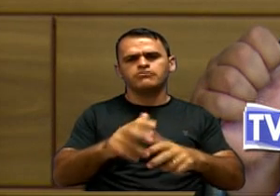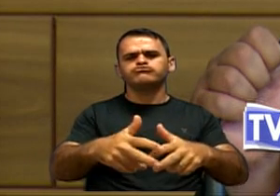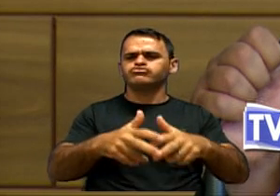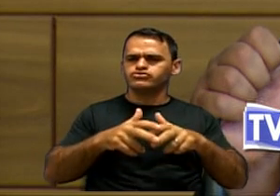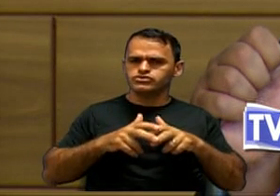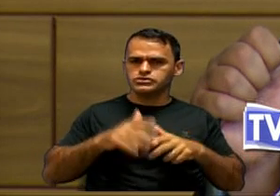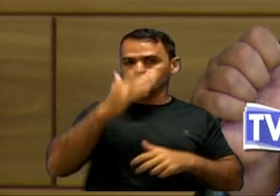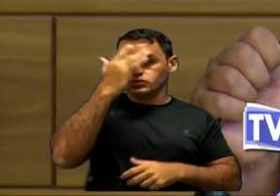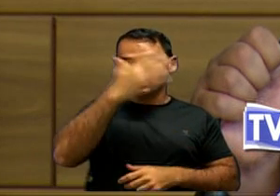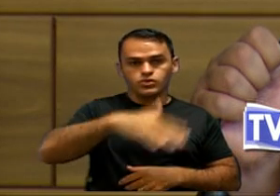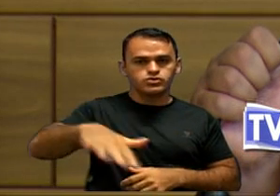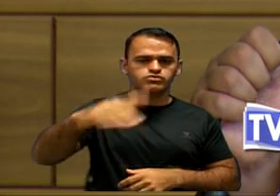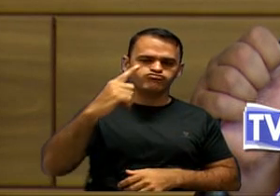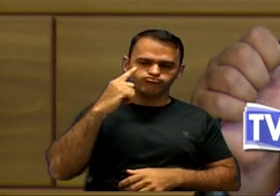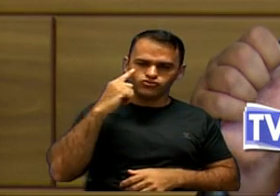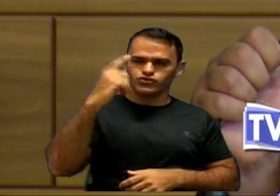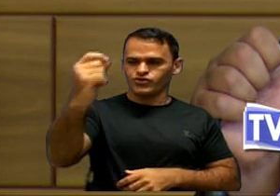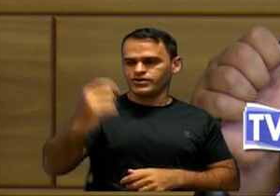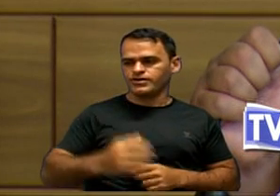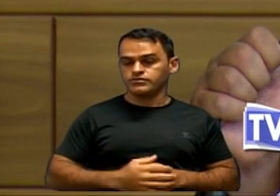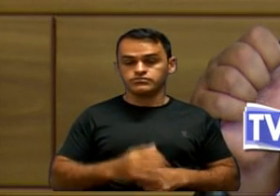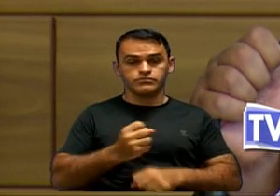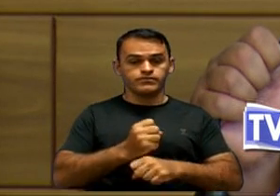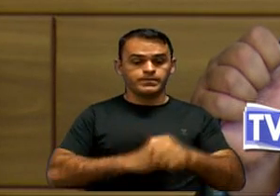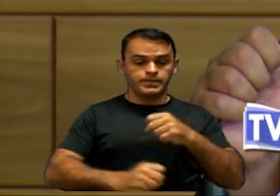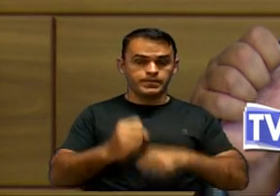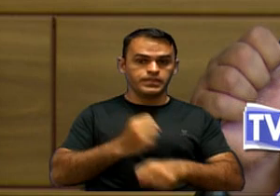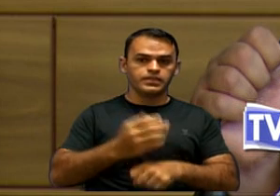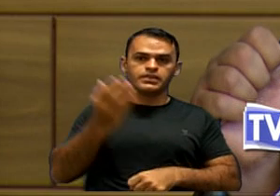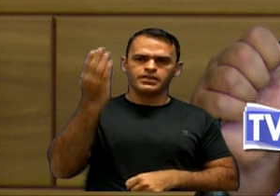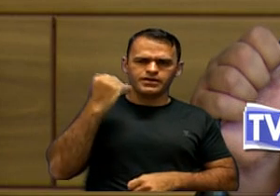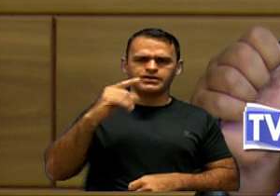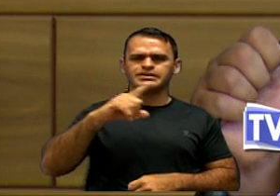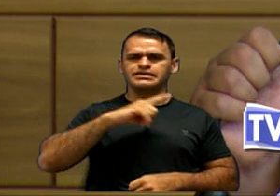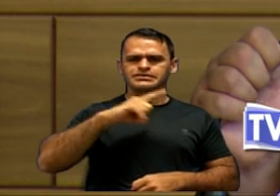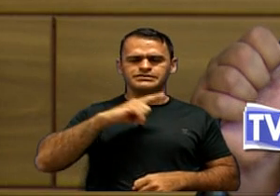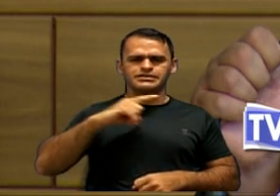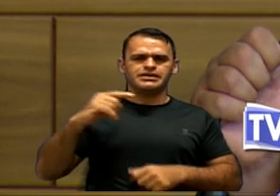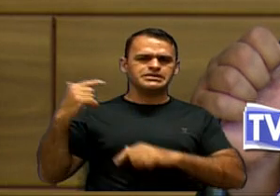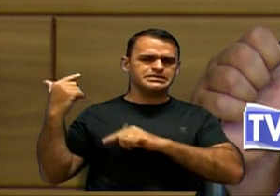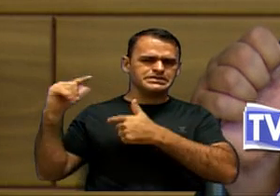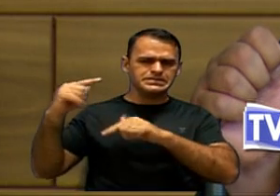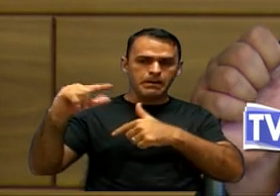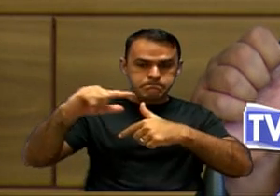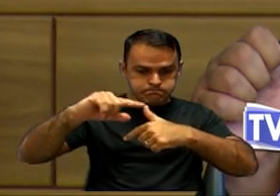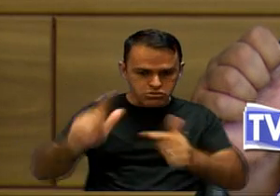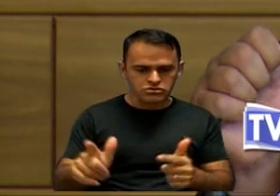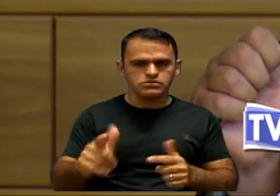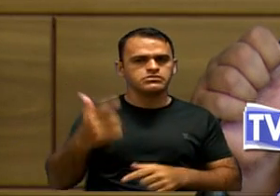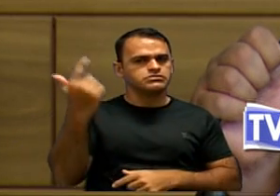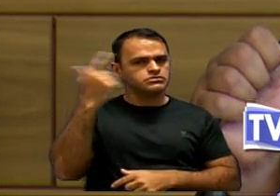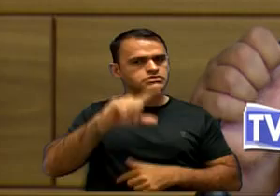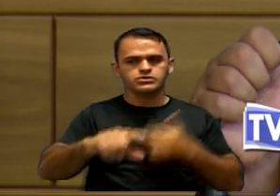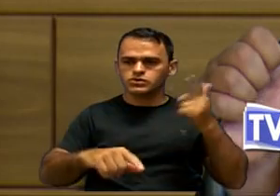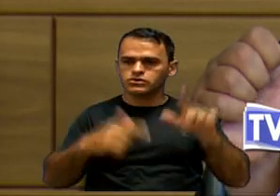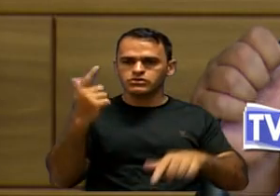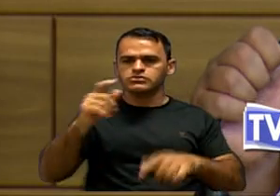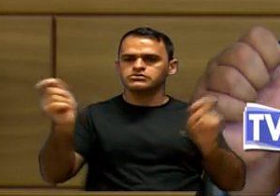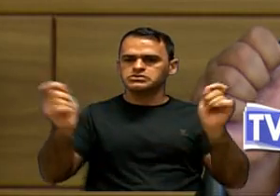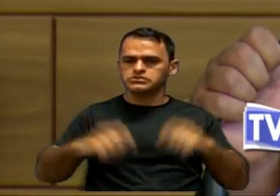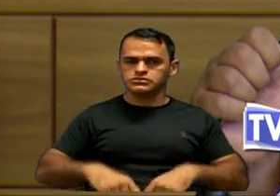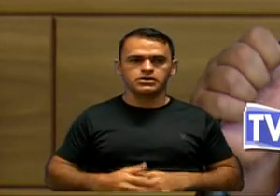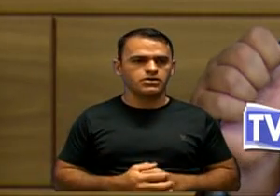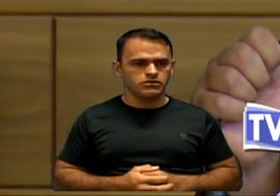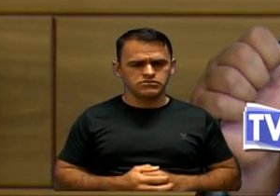pelo povo, nós quebramos aqui, desde o ano passado até agora, muitos paradigmas aqui na Câmara Municipal de Sorocaba, votando contra projetos inconstitucionais, aí, porque